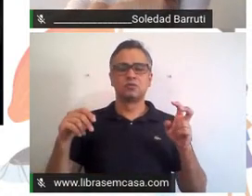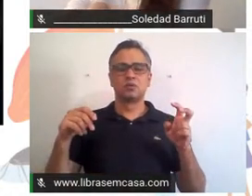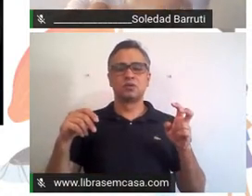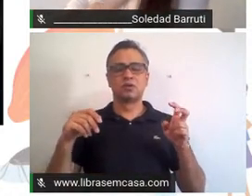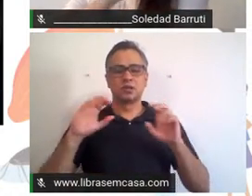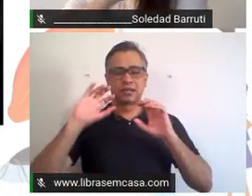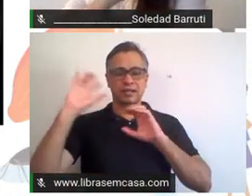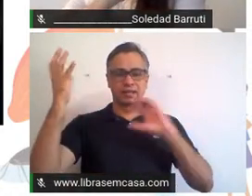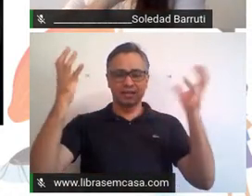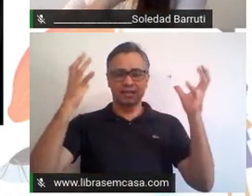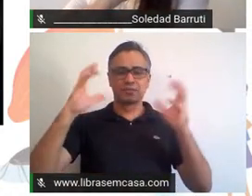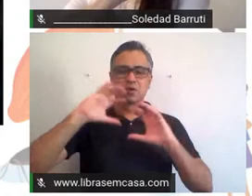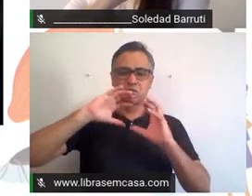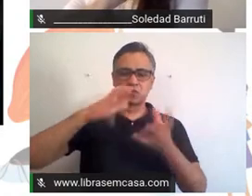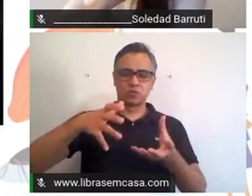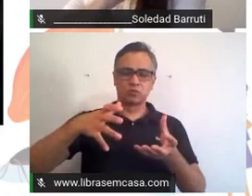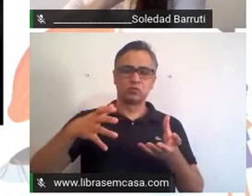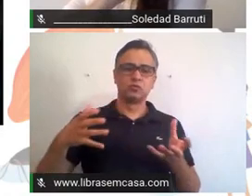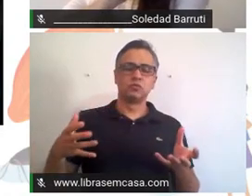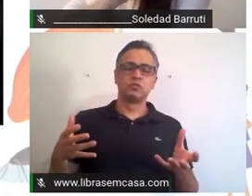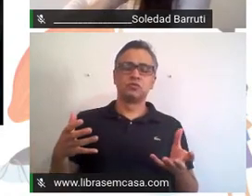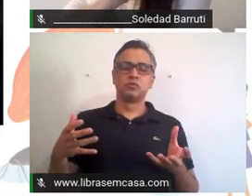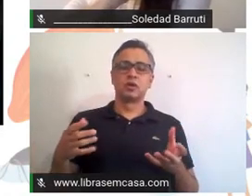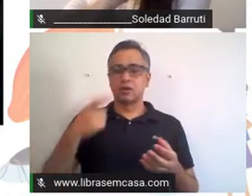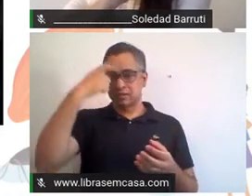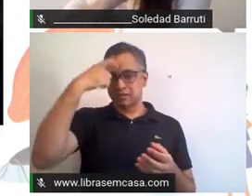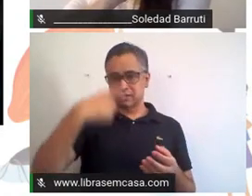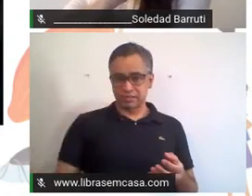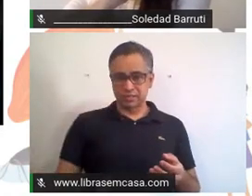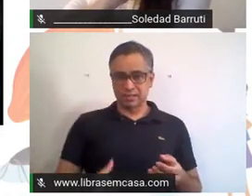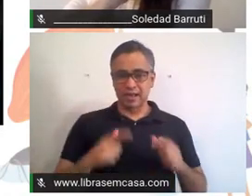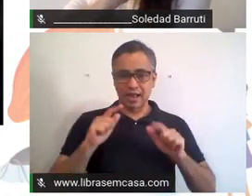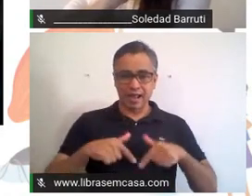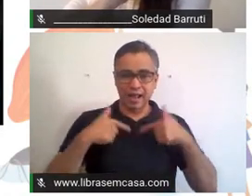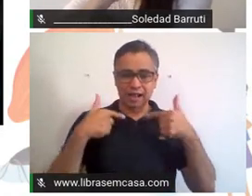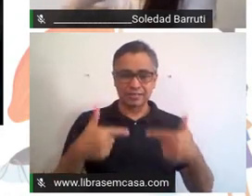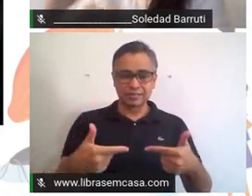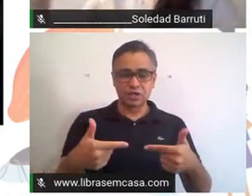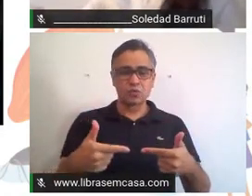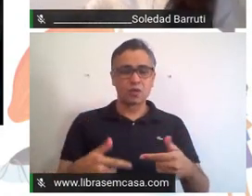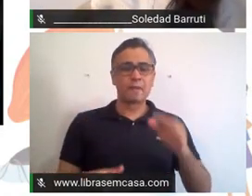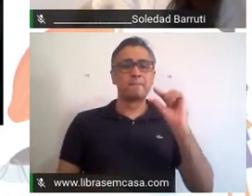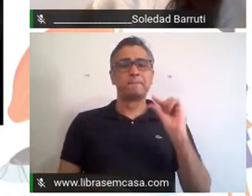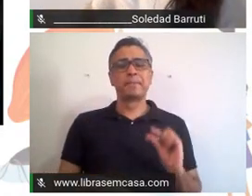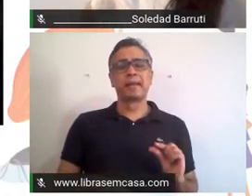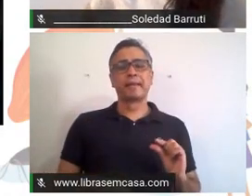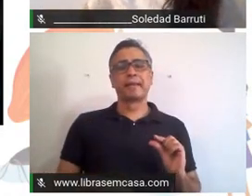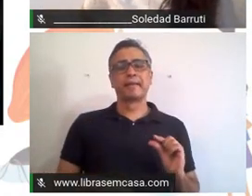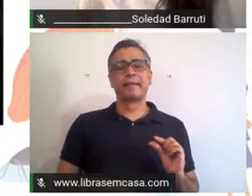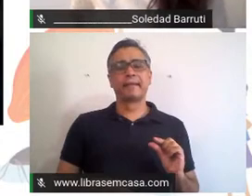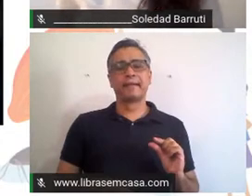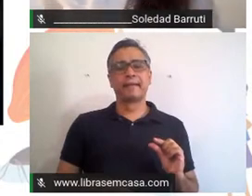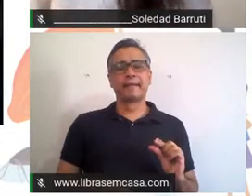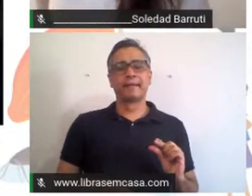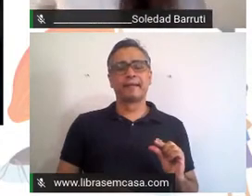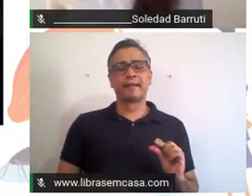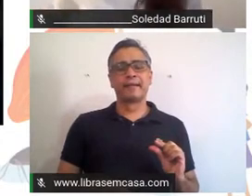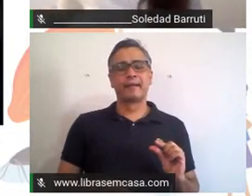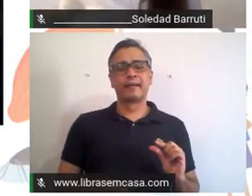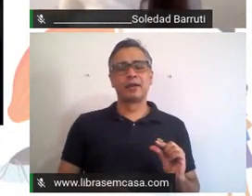climáticas globais, a ação do indivíduo acaba sendo muito, muito, muito